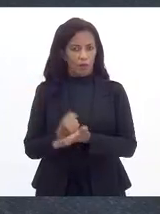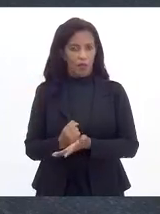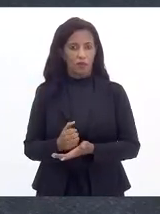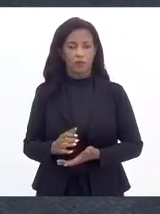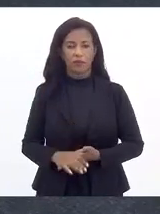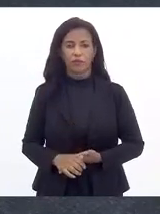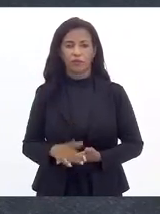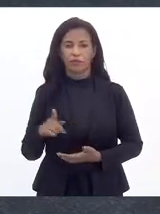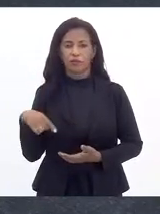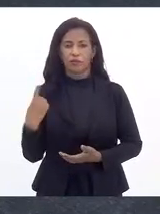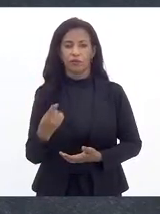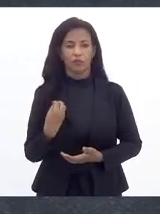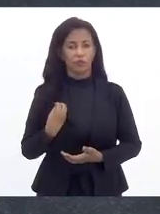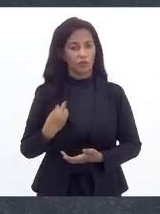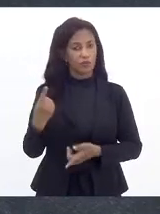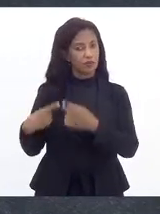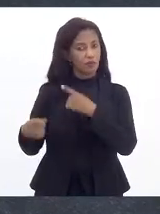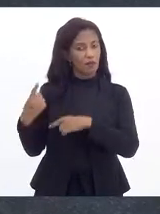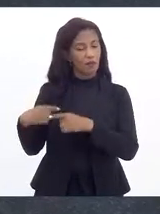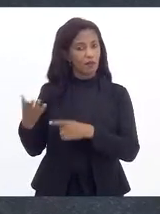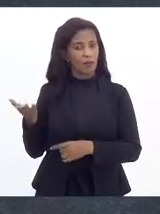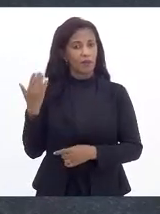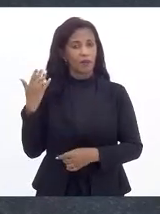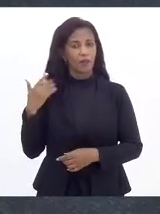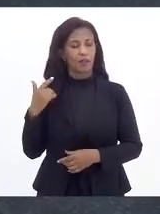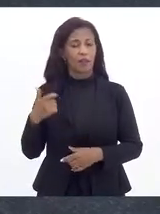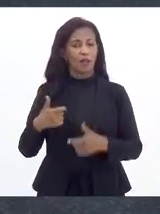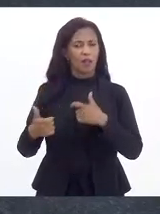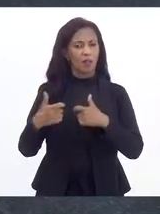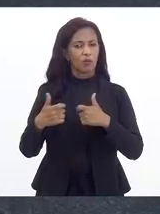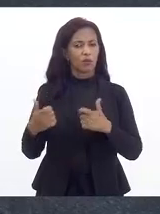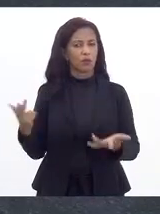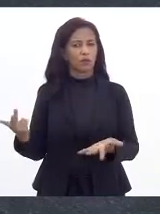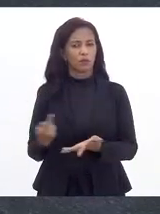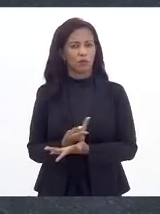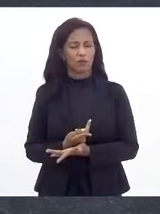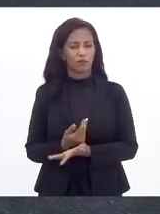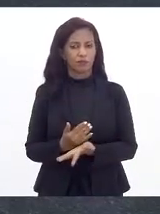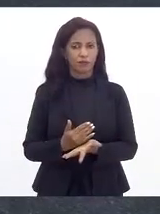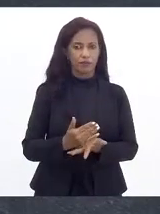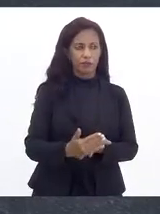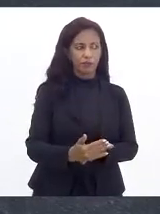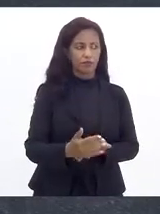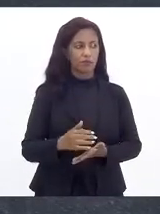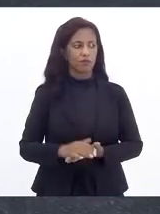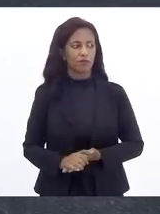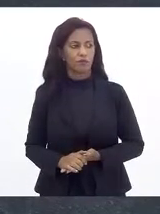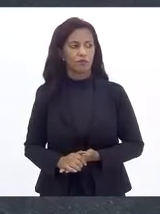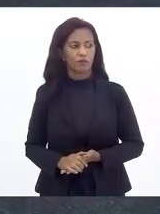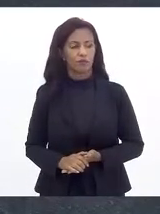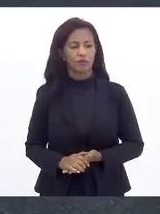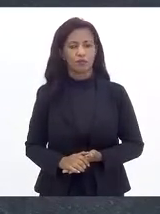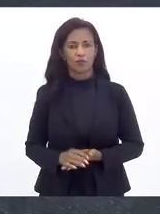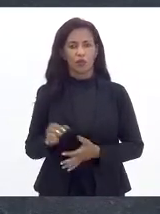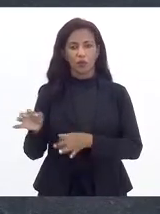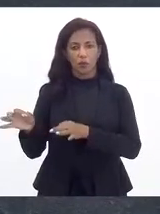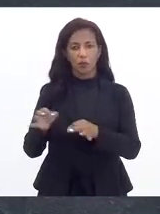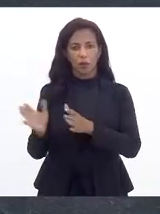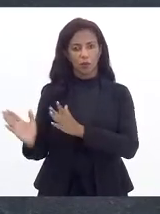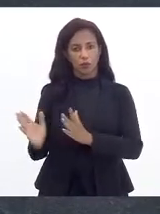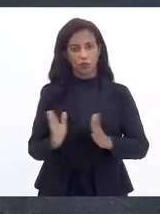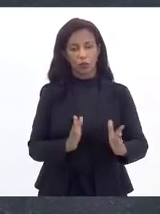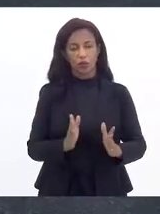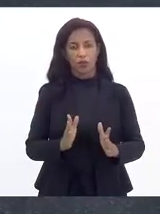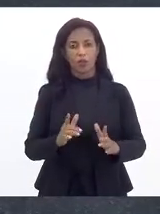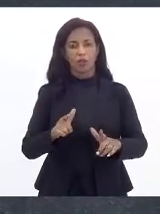Tiaju? Nós que vivenciamos lá atrás, no passado, a luta que foi no início, né, do plano de cargos e salários da